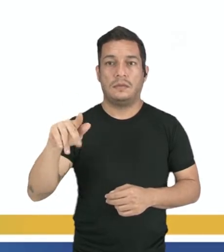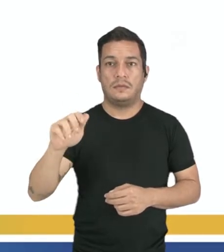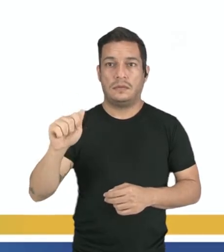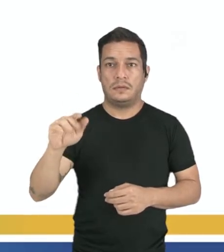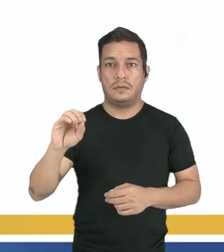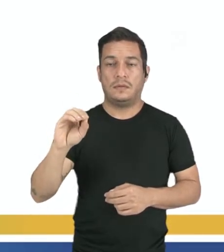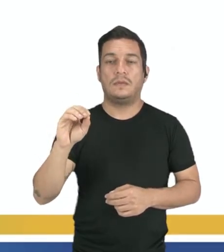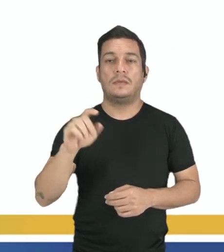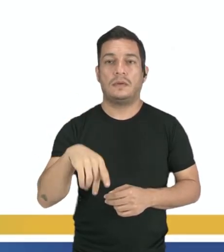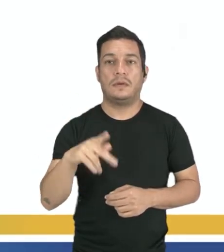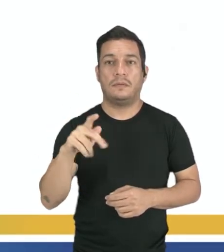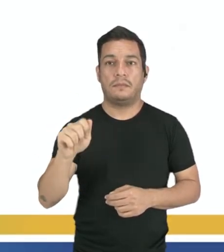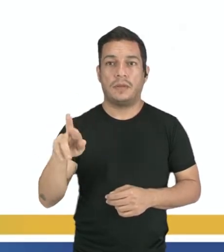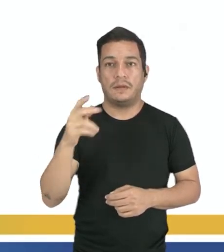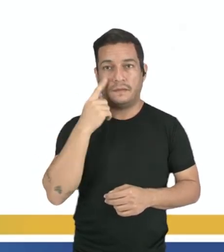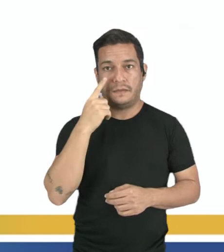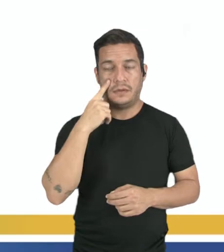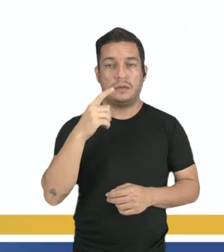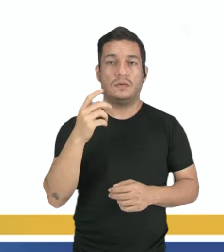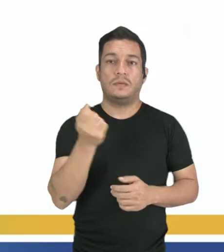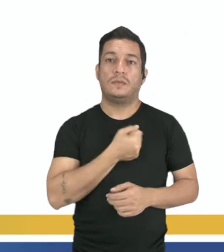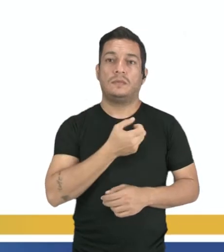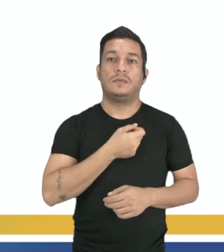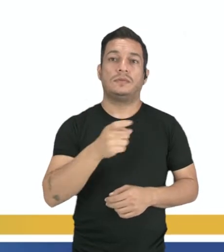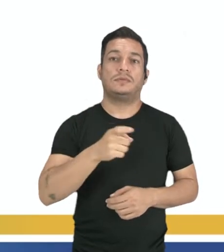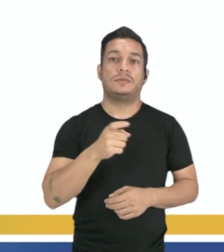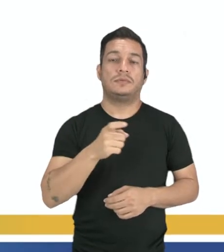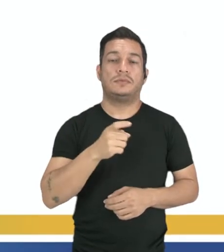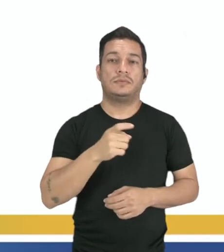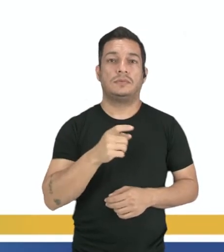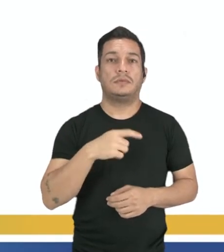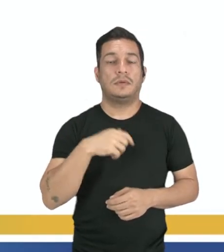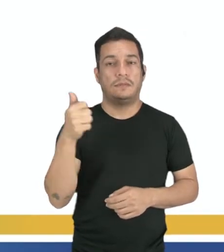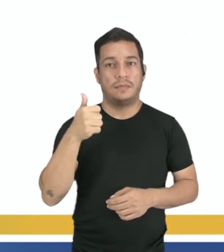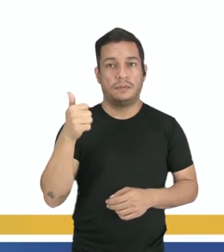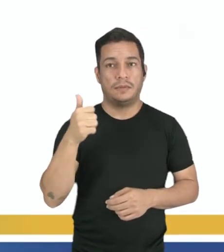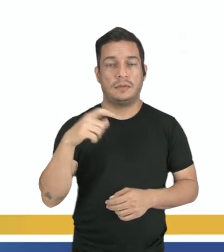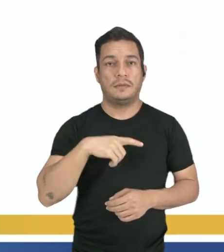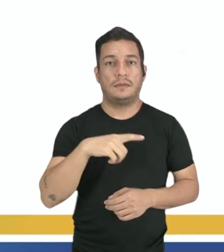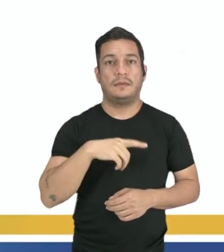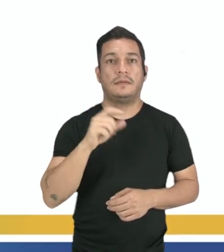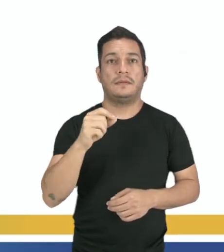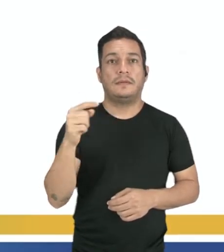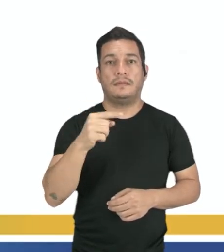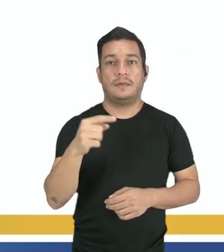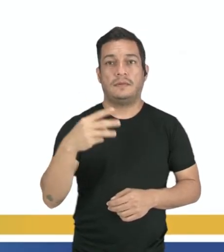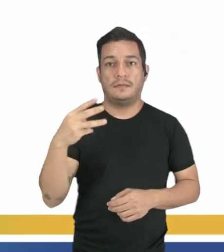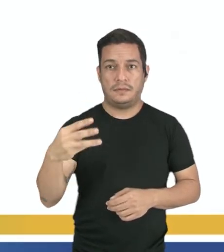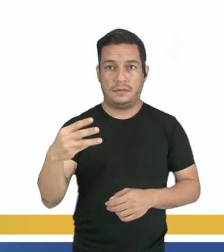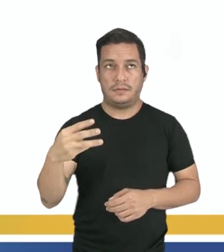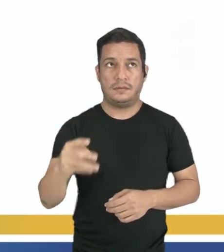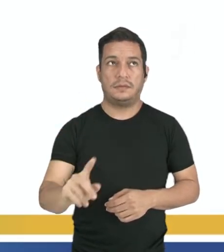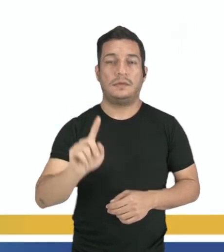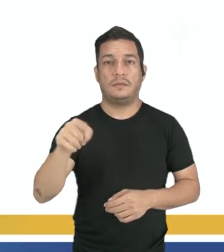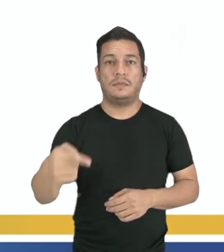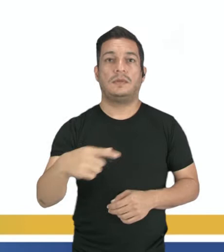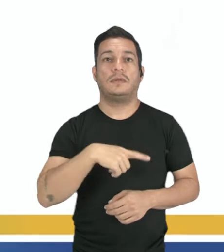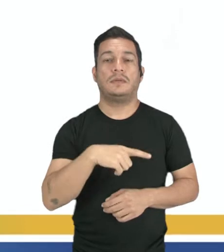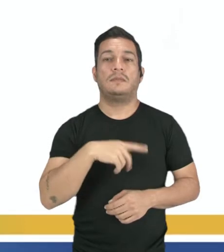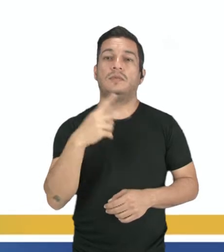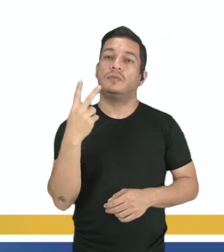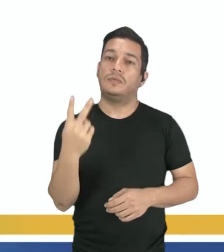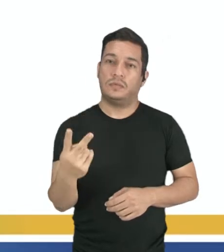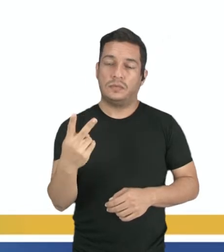equação. Então, o par ordenado, observe que o valor de x pela ordem vem primeiro, então nós temos primeiro o menos 3, e em seguida nós